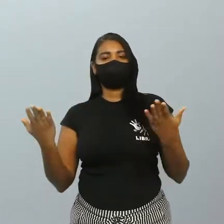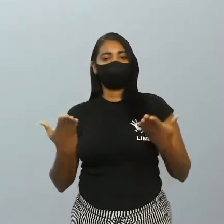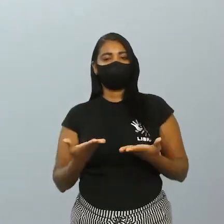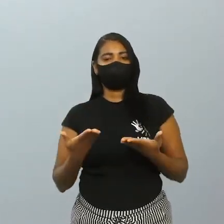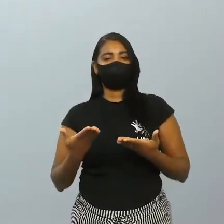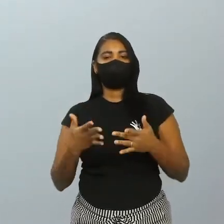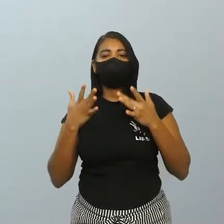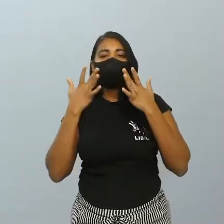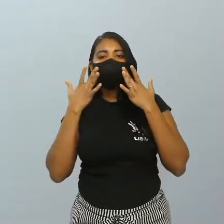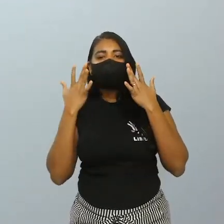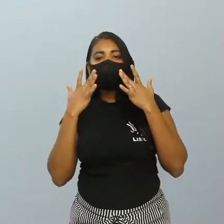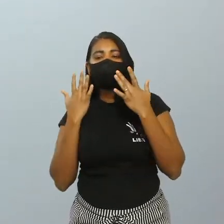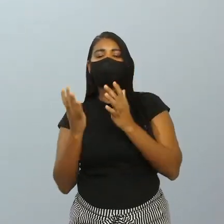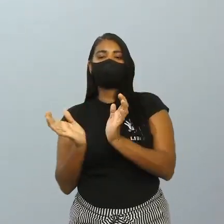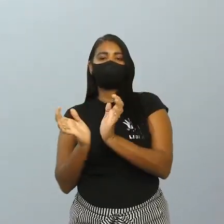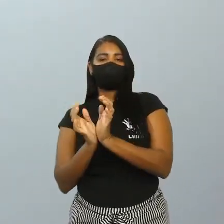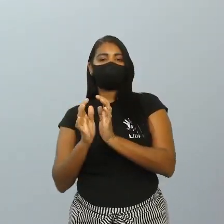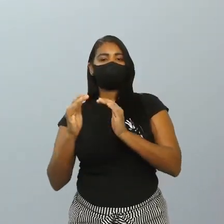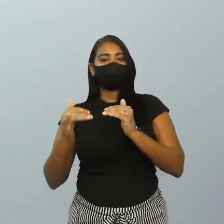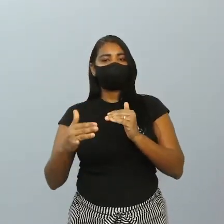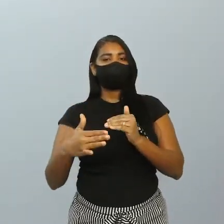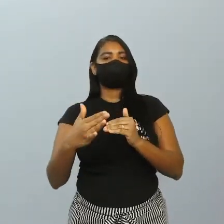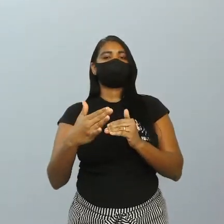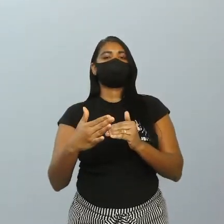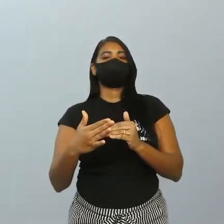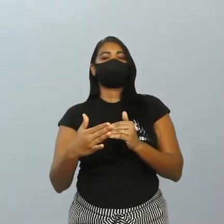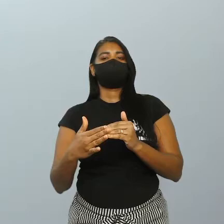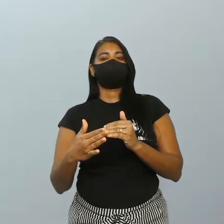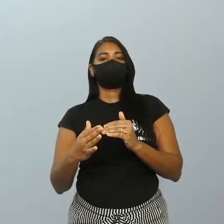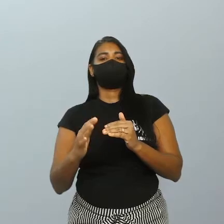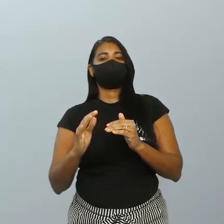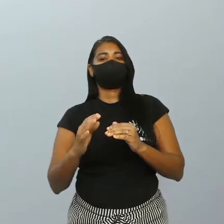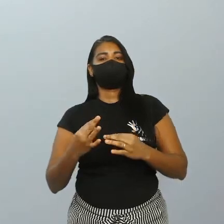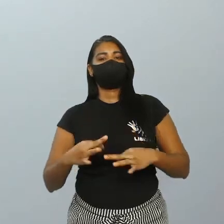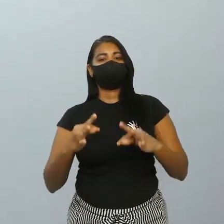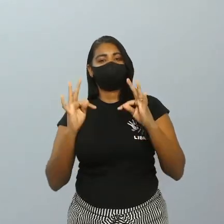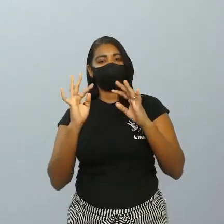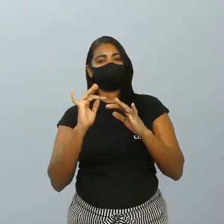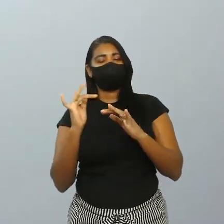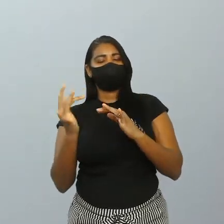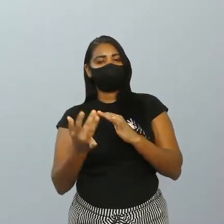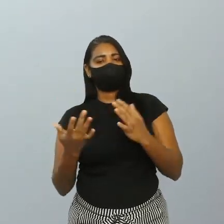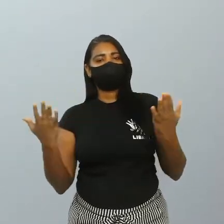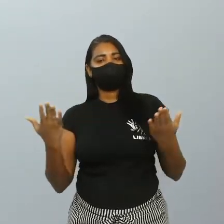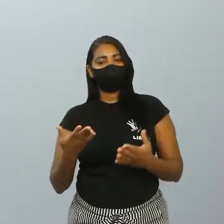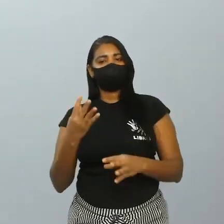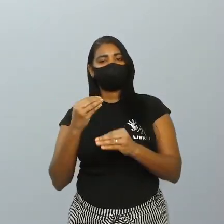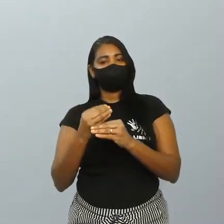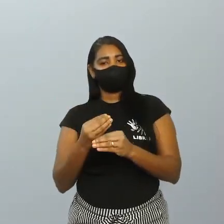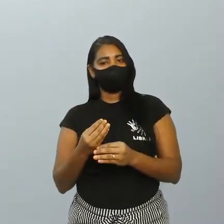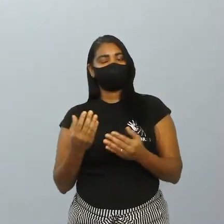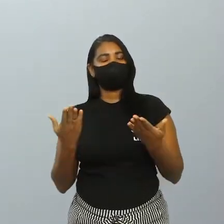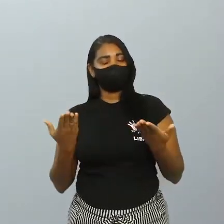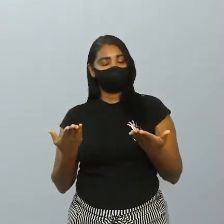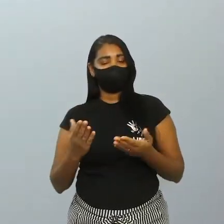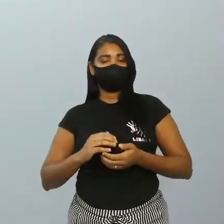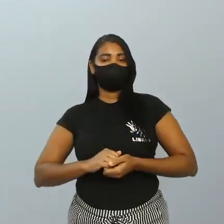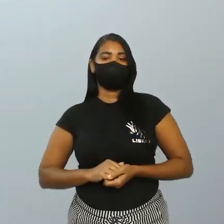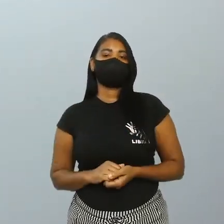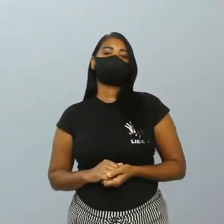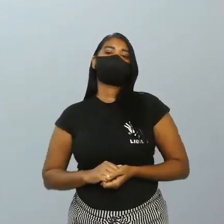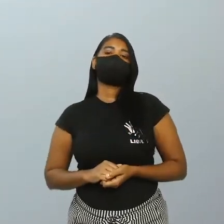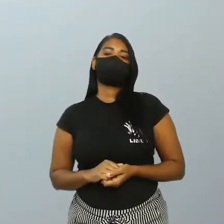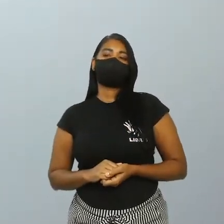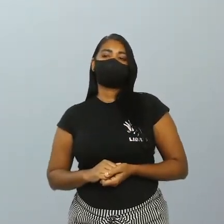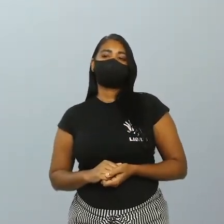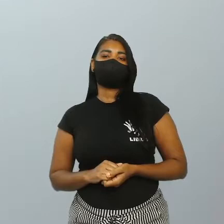esse teatro pernambucano e esse processo cênico digital. Inclusive, a gente está nesse momento ainda, né? A gente está